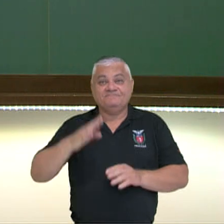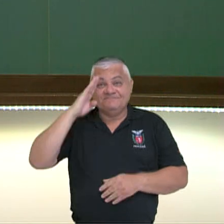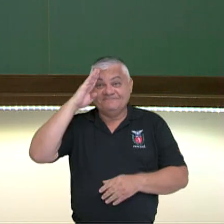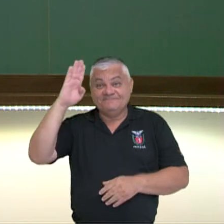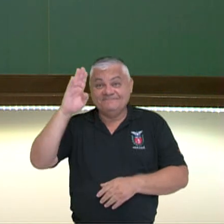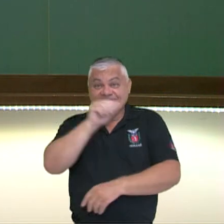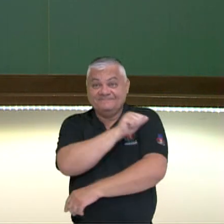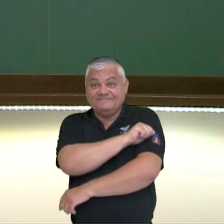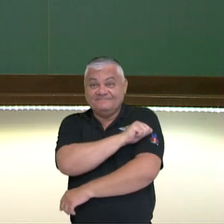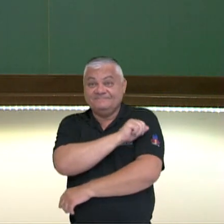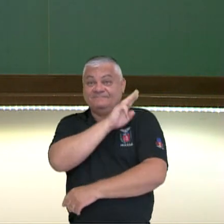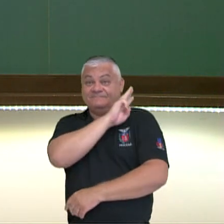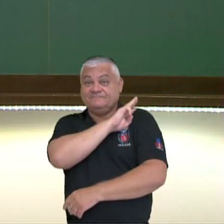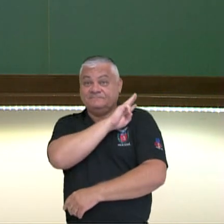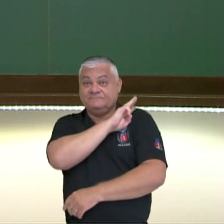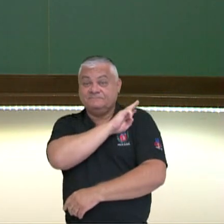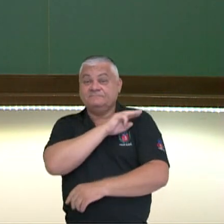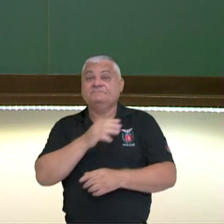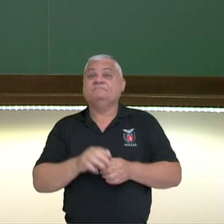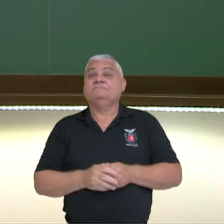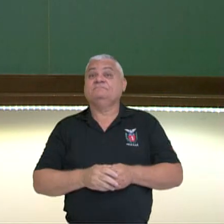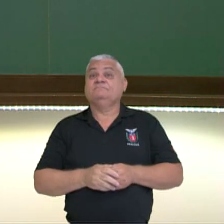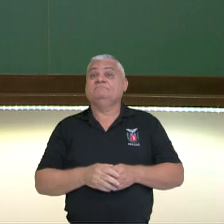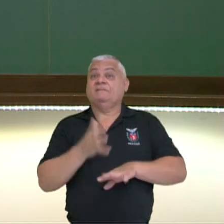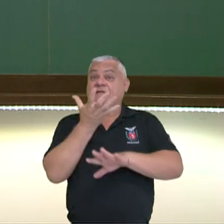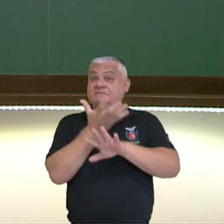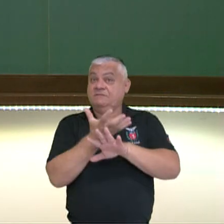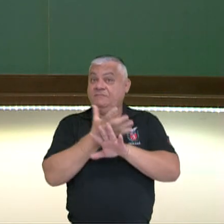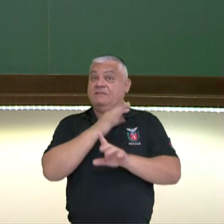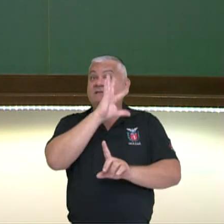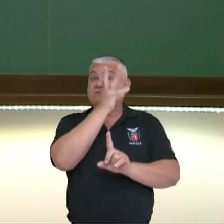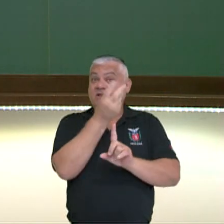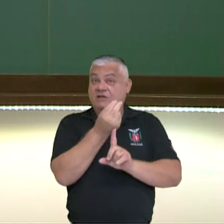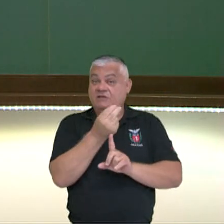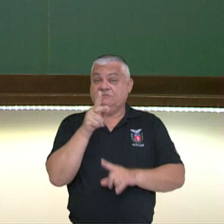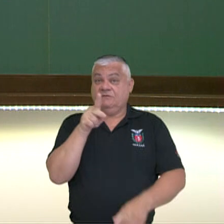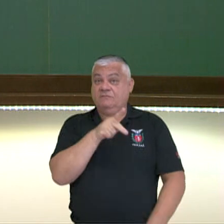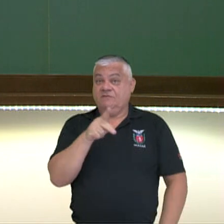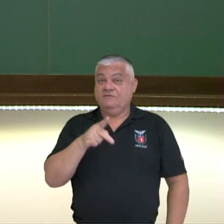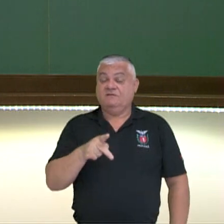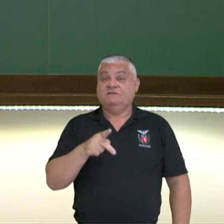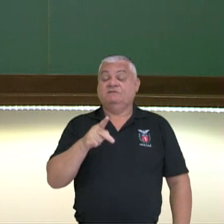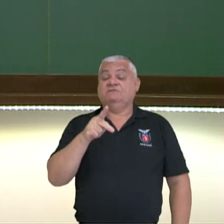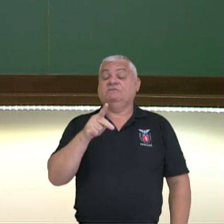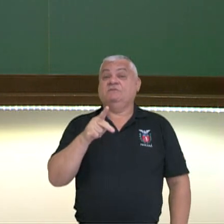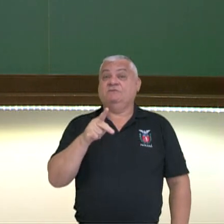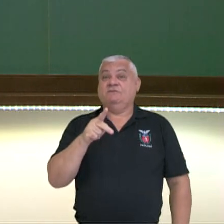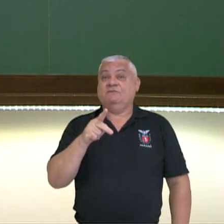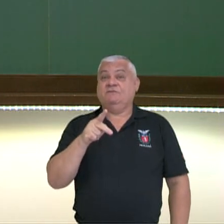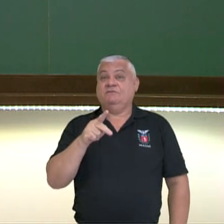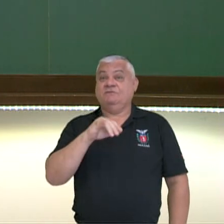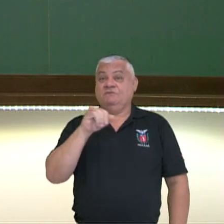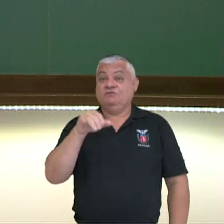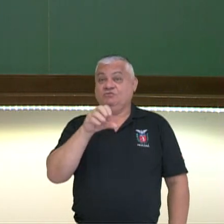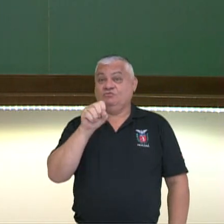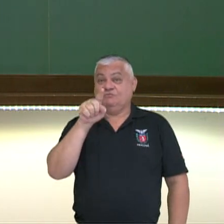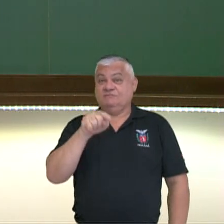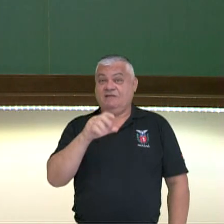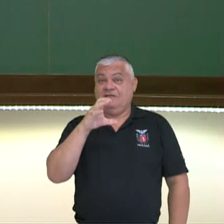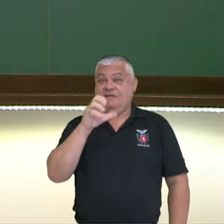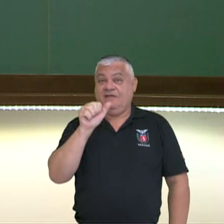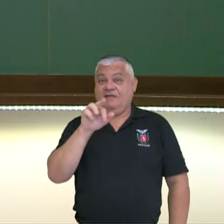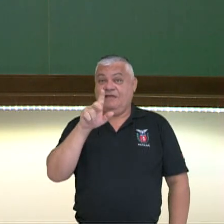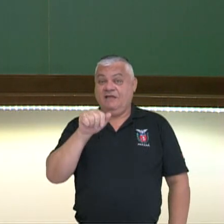Olá, estudantes da terceira série do ensino médio, estamos aqui com a disciplina de arte, eu sou o professor José Carlos Coelho e vamos falar hoje sobre realismo,